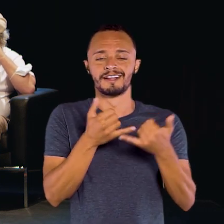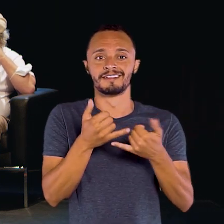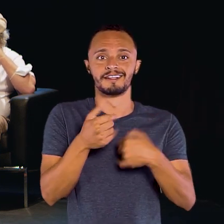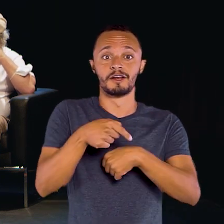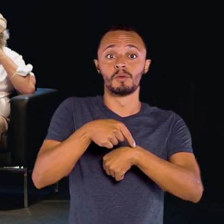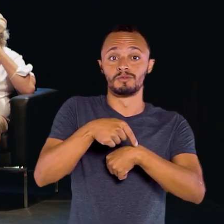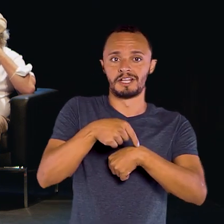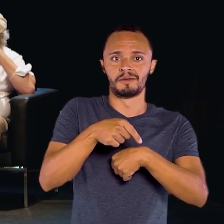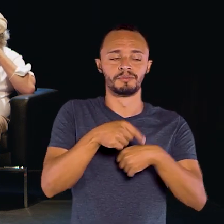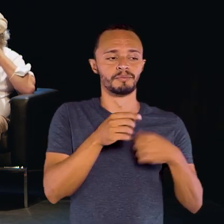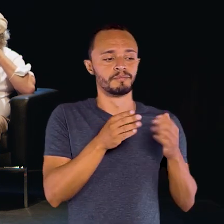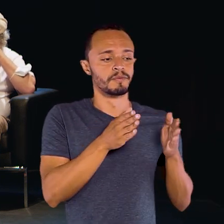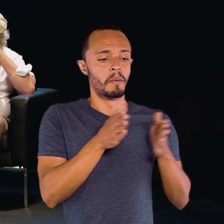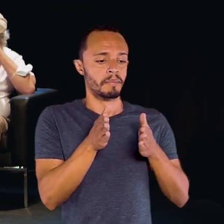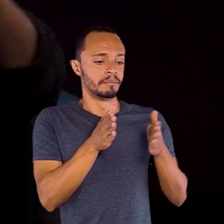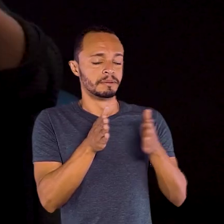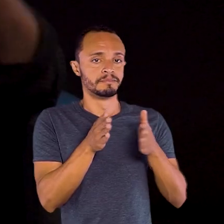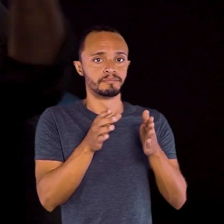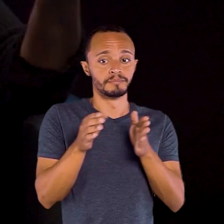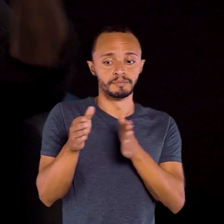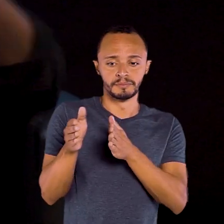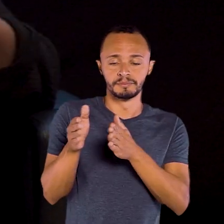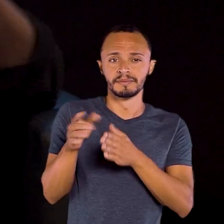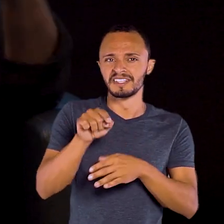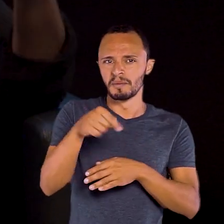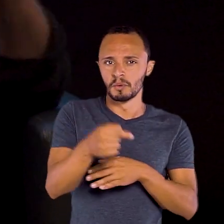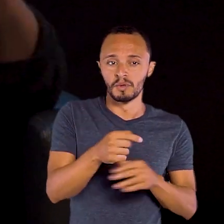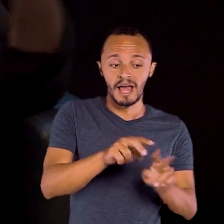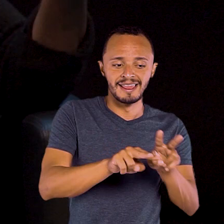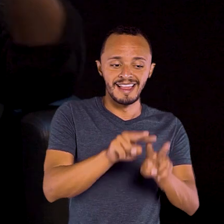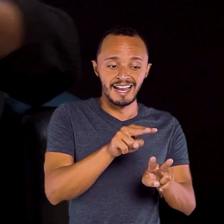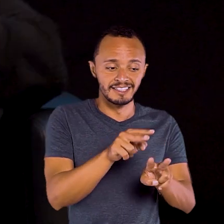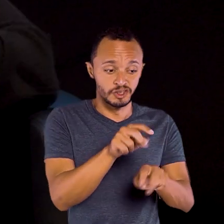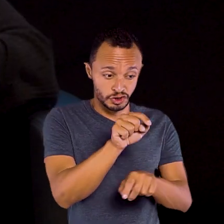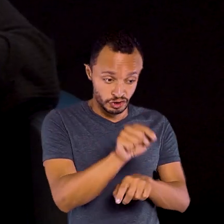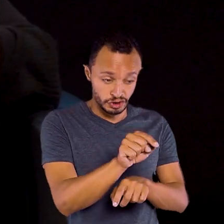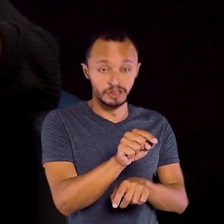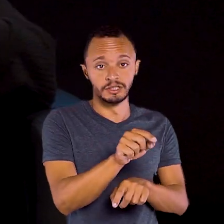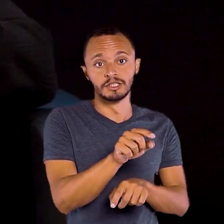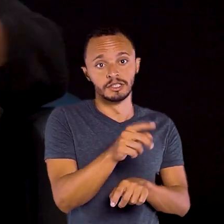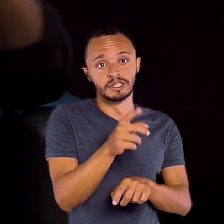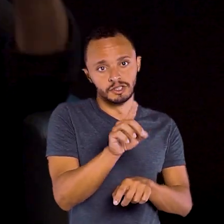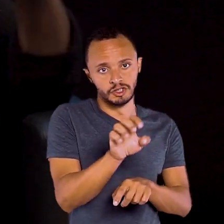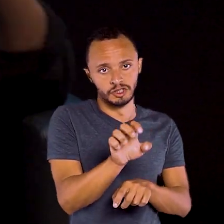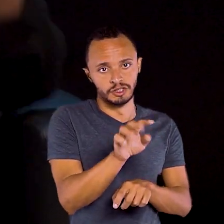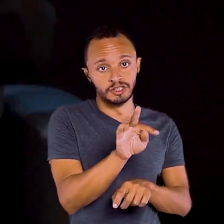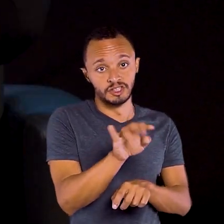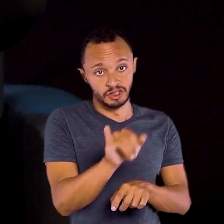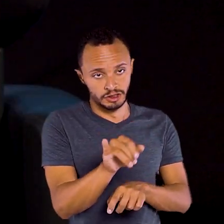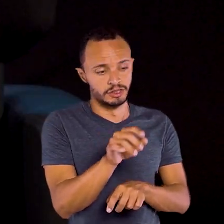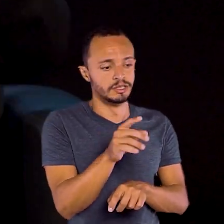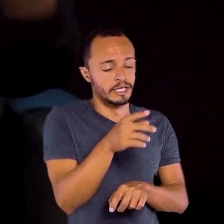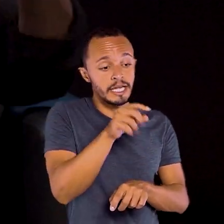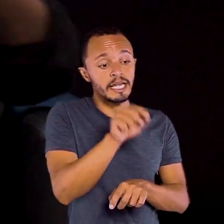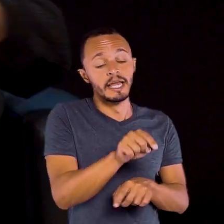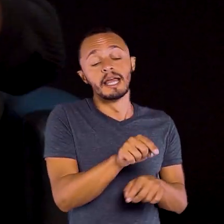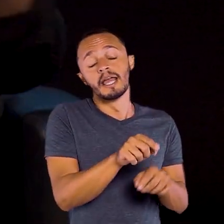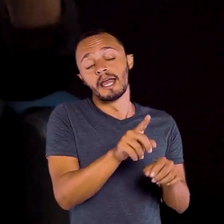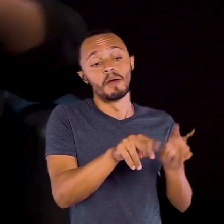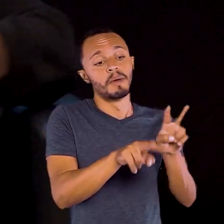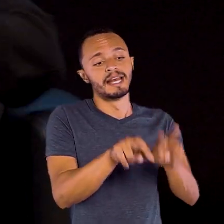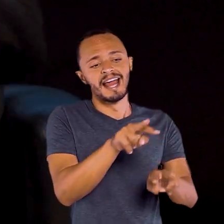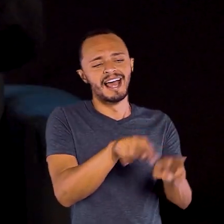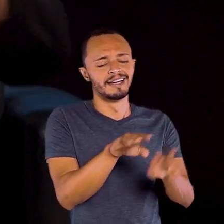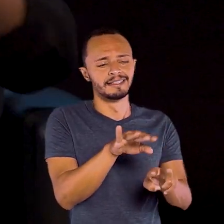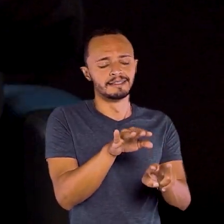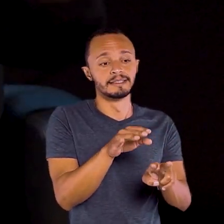no Nada Digo de Ti. Mas eu queria que fosse em dois momentos, no presente e no passado, mas achei que o leitor ia ficar muito louco